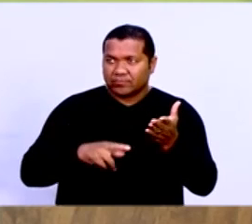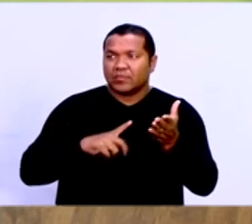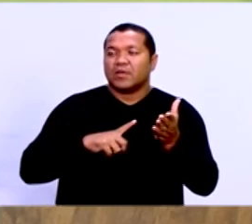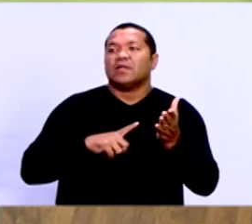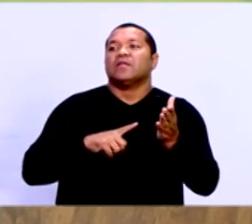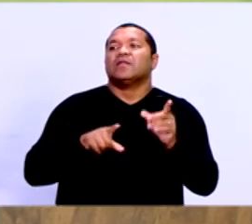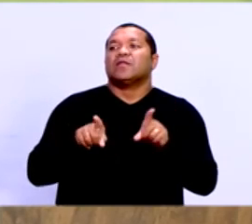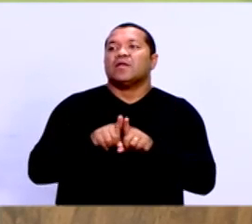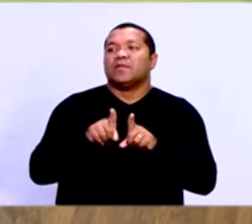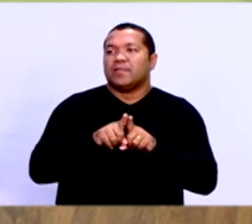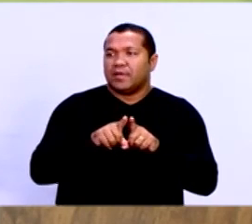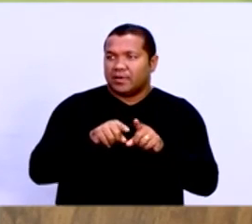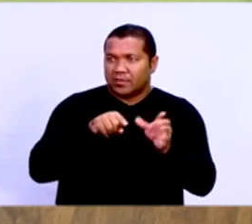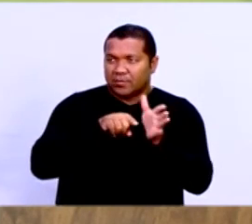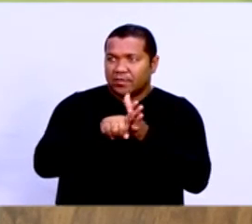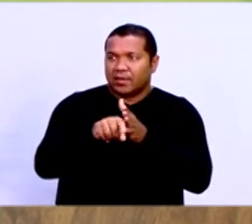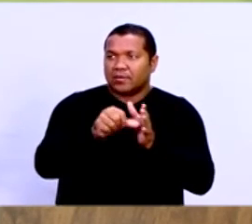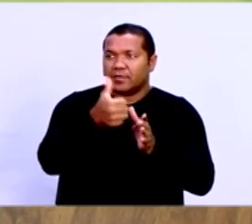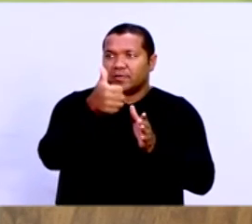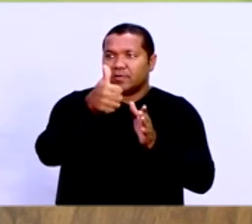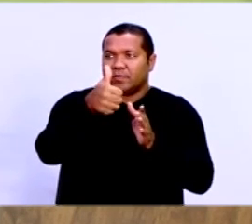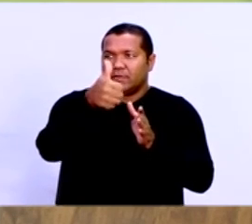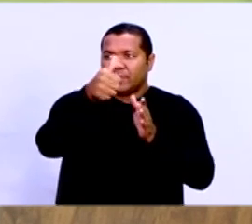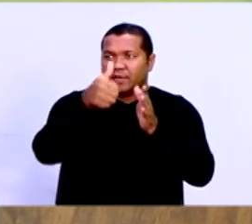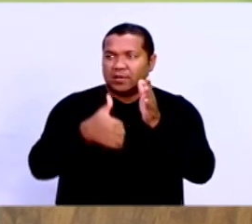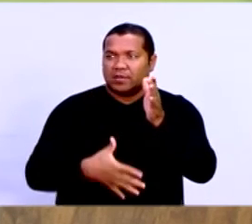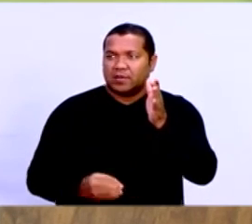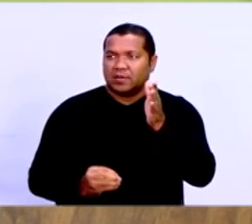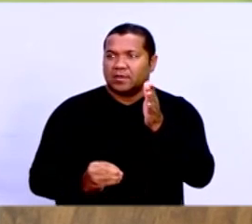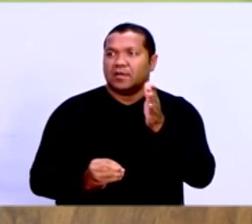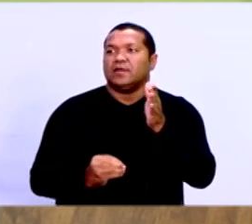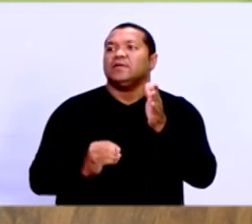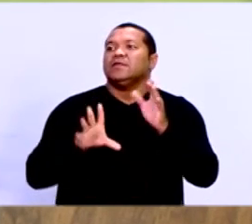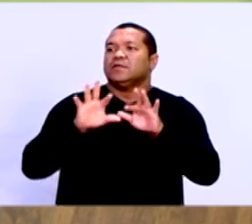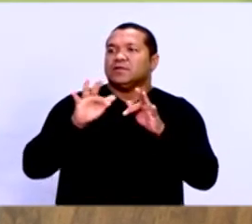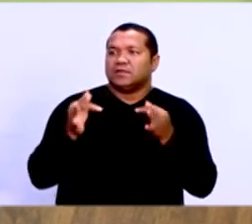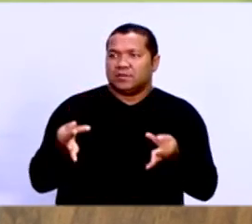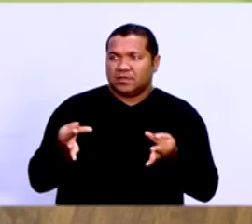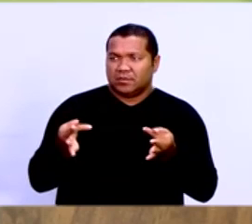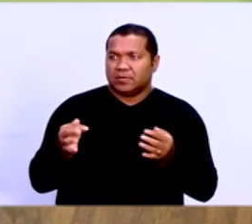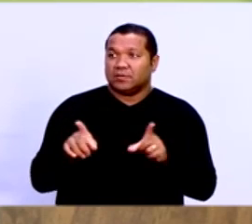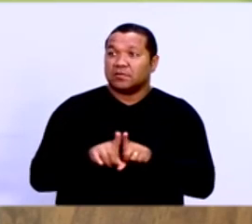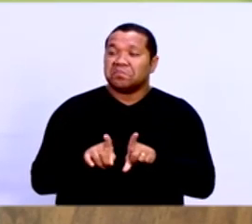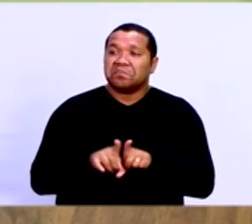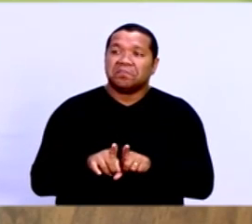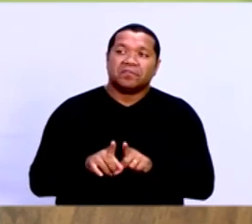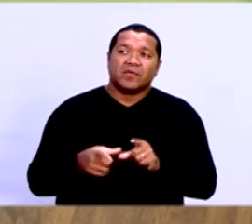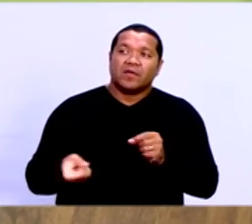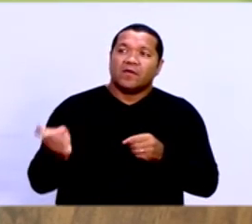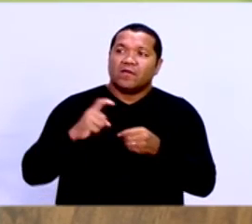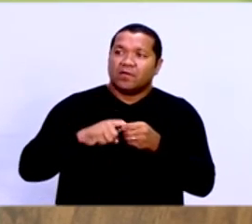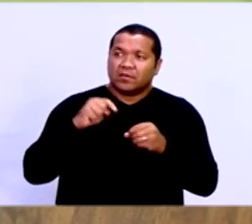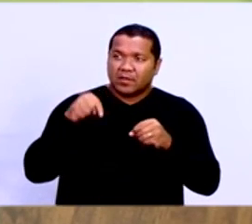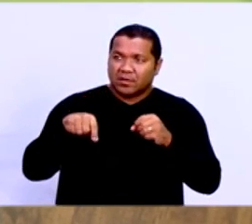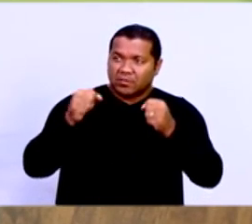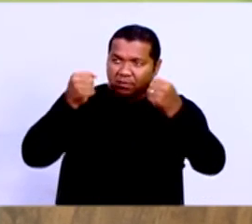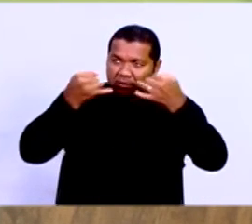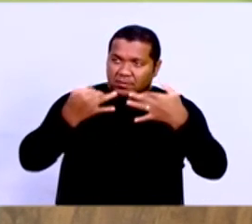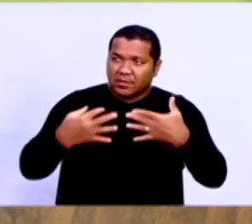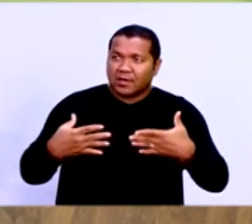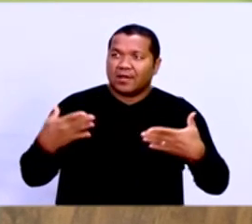professora com dez perguntas é bem simples também e é voltado para esse conteúdo que